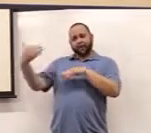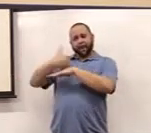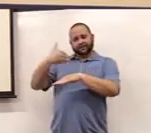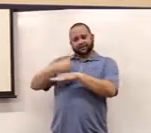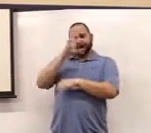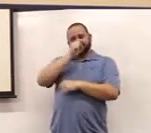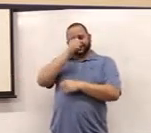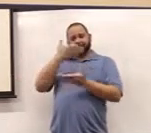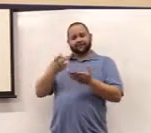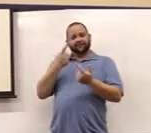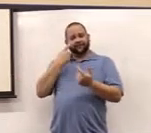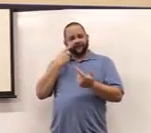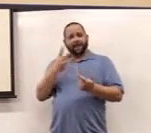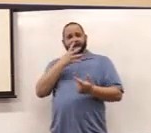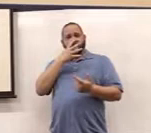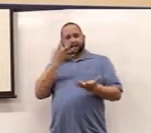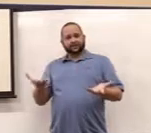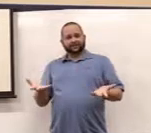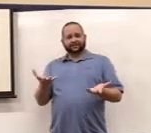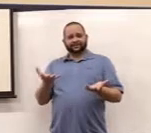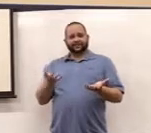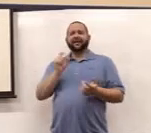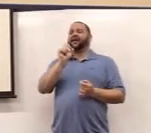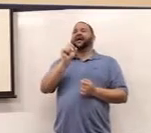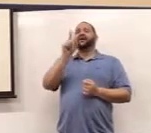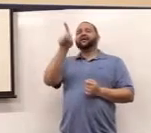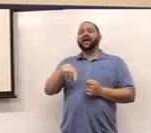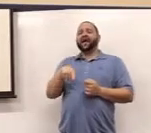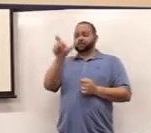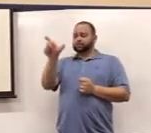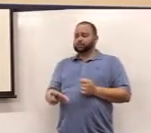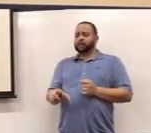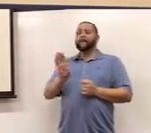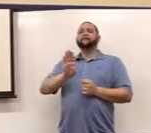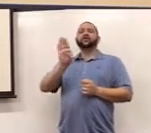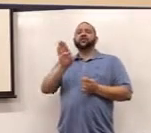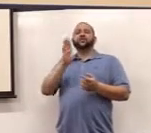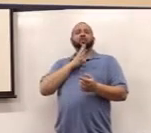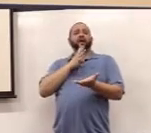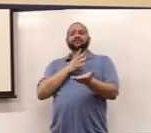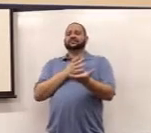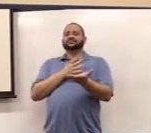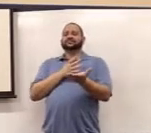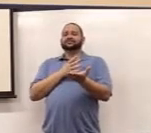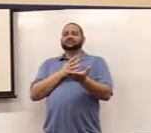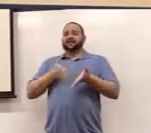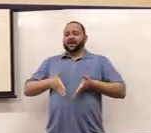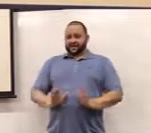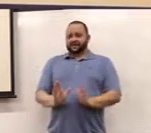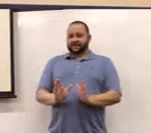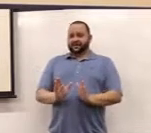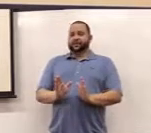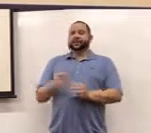Quem é o Beethoven? Quem é o Beethoven? Você sabe? Beethoven nasceu lá no interior da Alemanha,